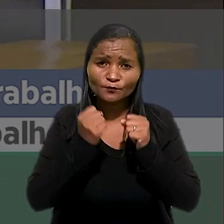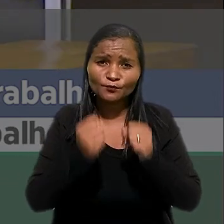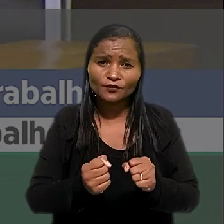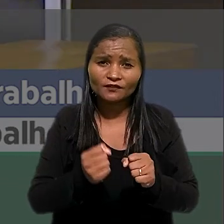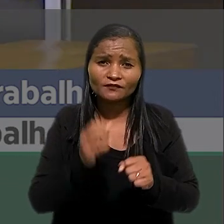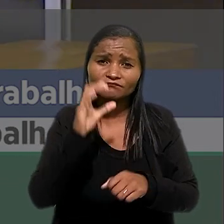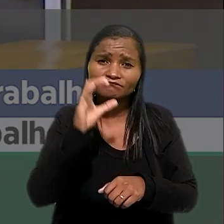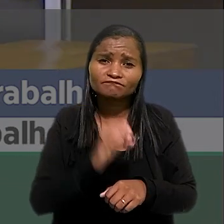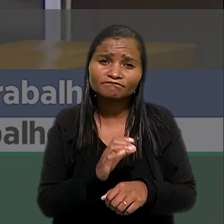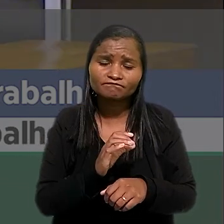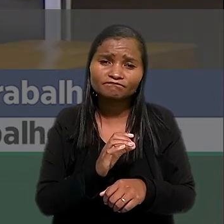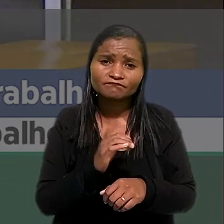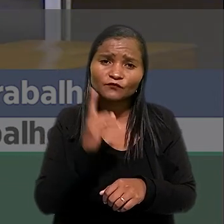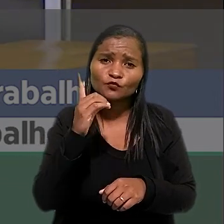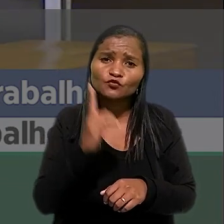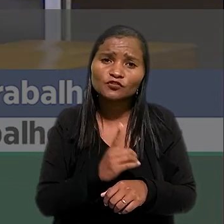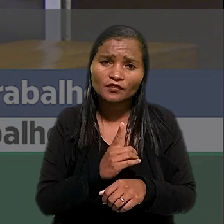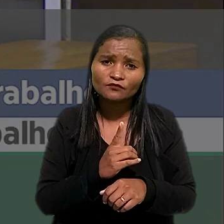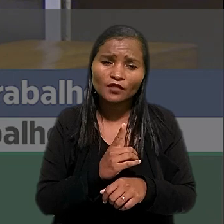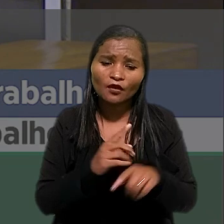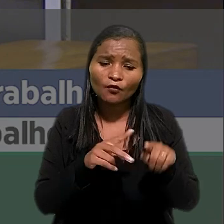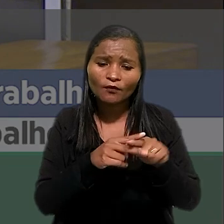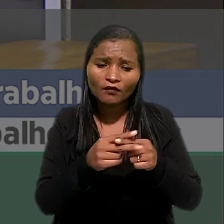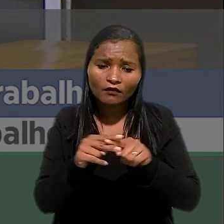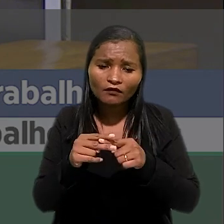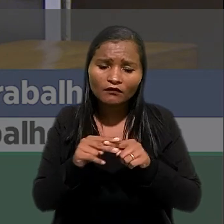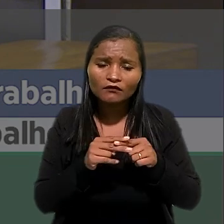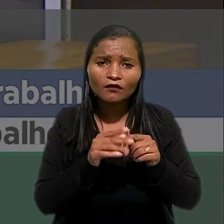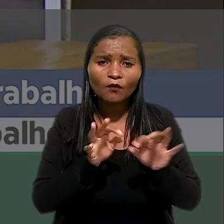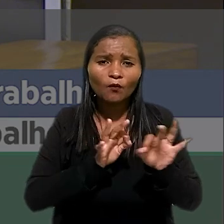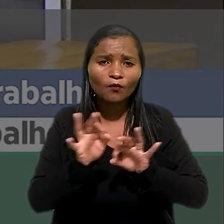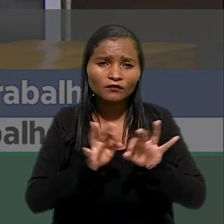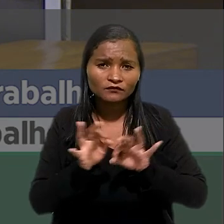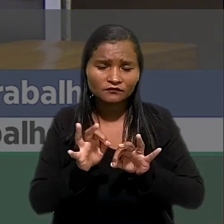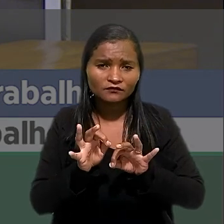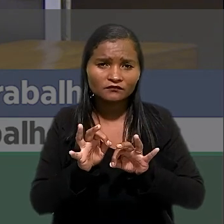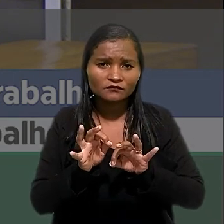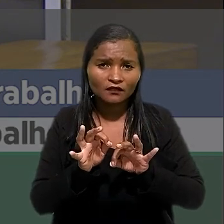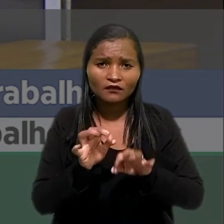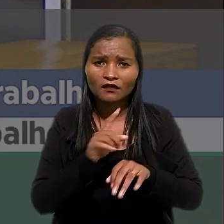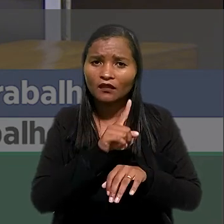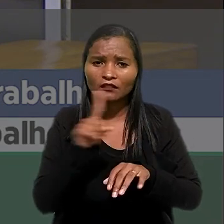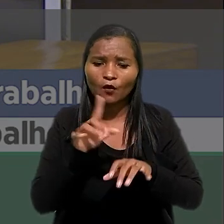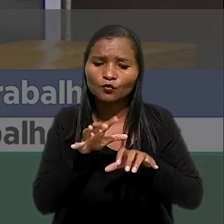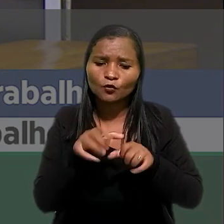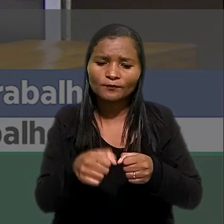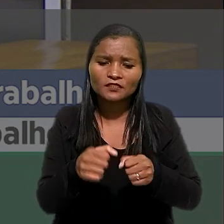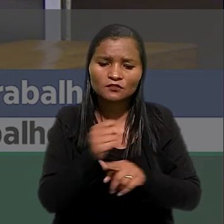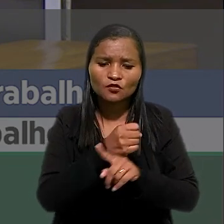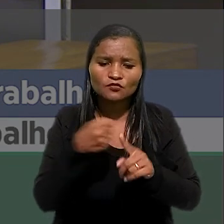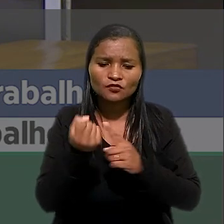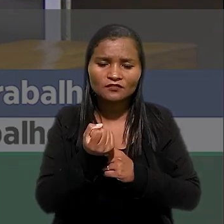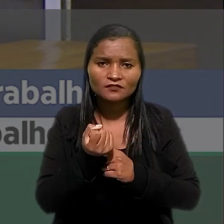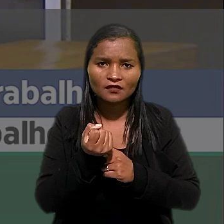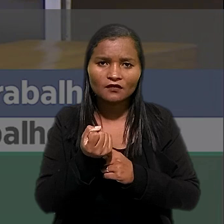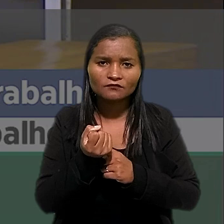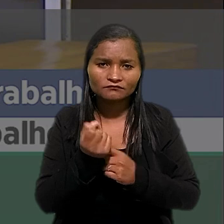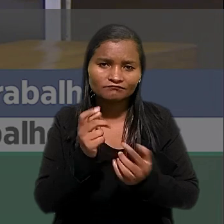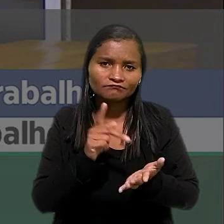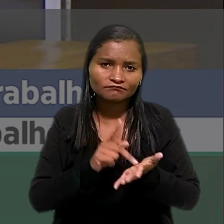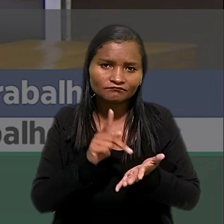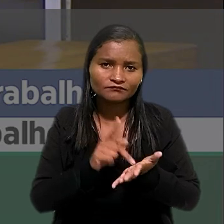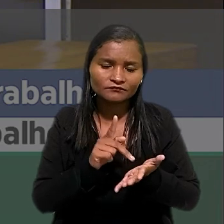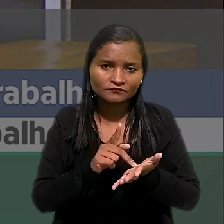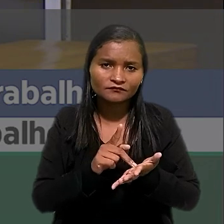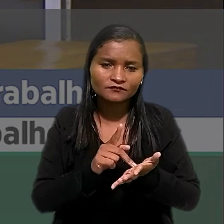poder civilizatório do direito como instrumento de organização e não de dominação social. De